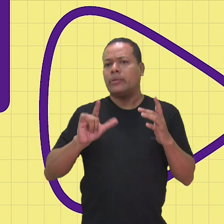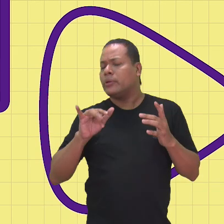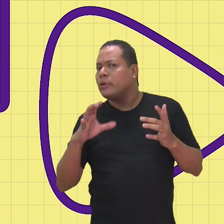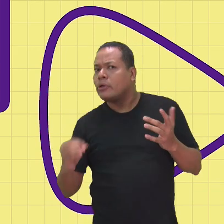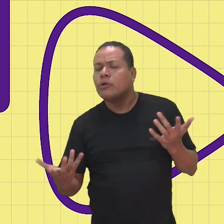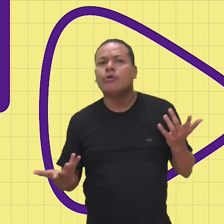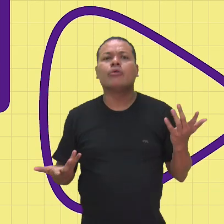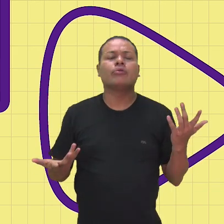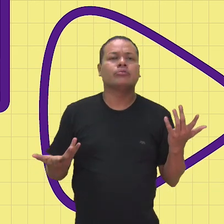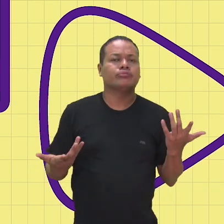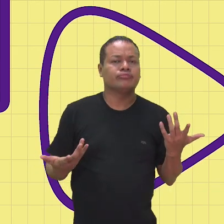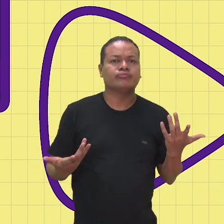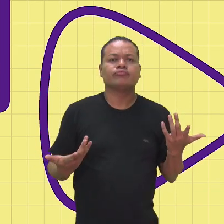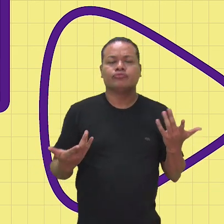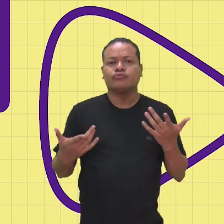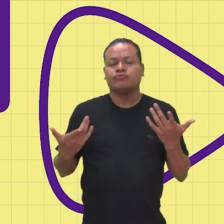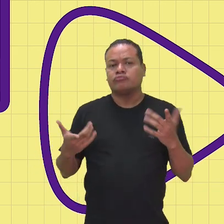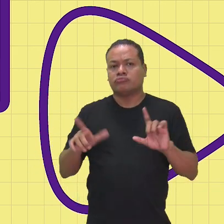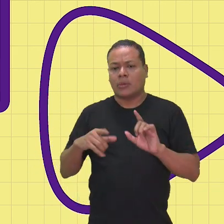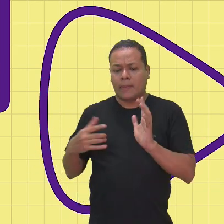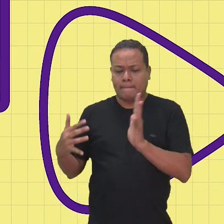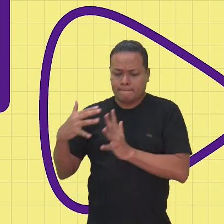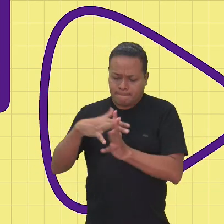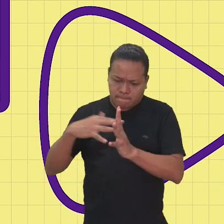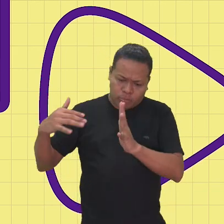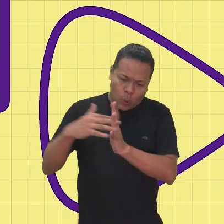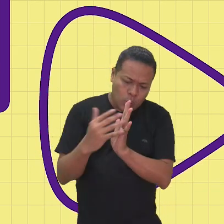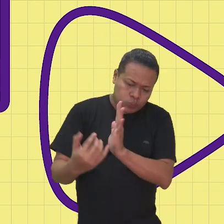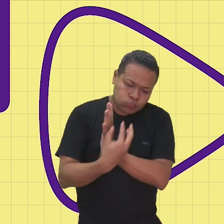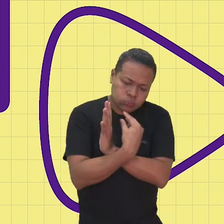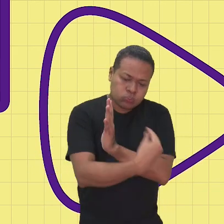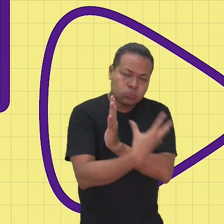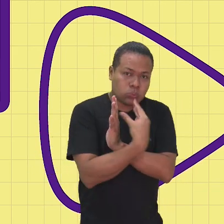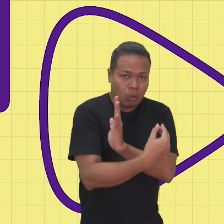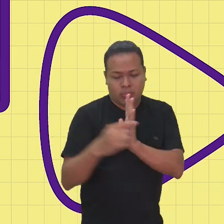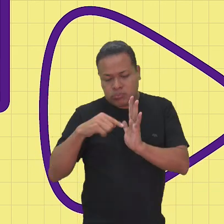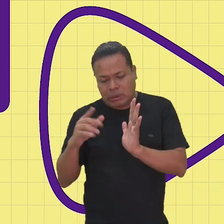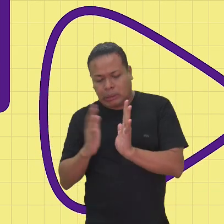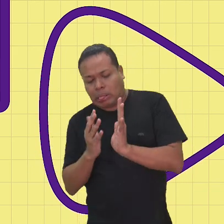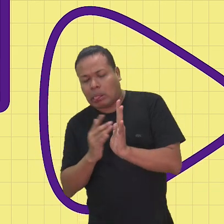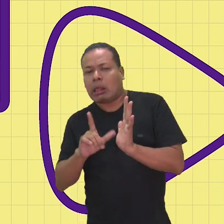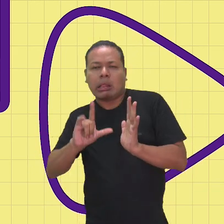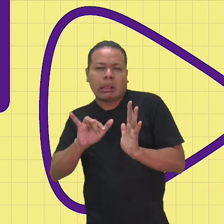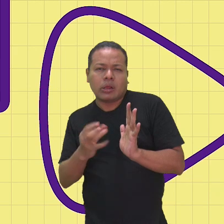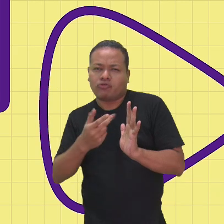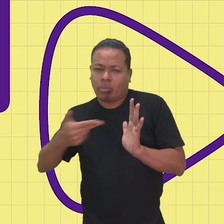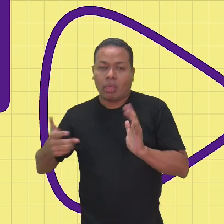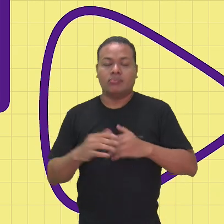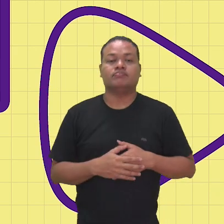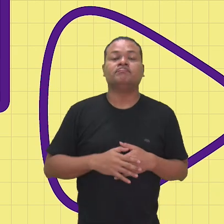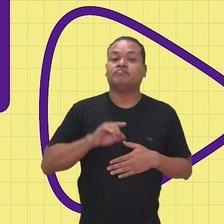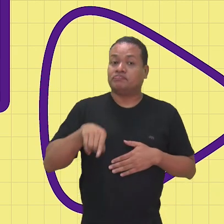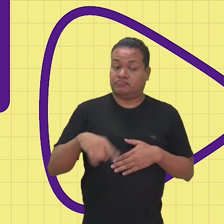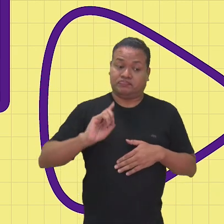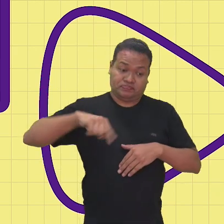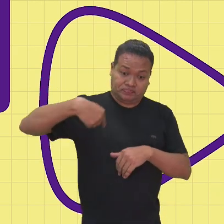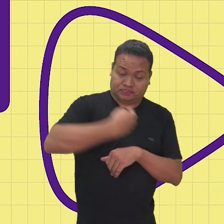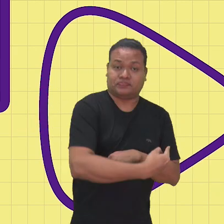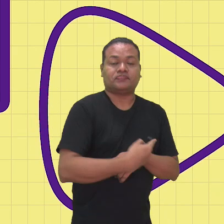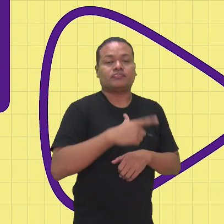está presente naquele rio, um tratamento mais bruto, digamos assim, beleza? Depois que a água passa por aí, pessoal, ela vai,